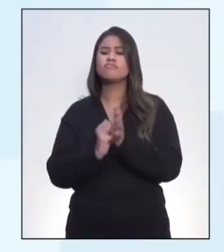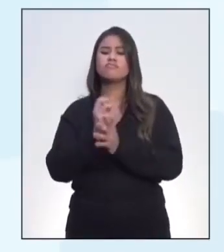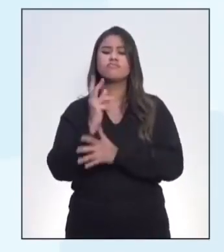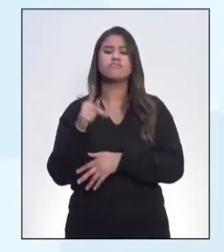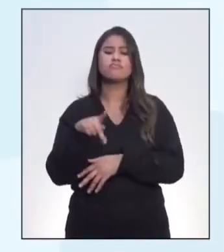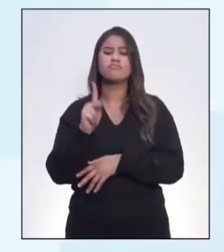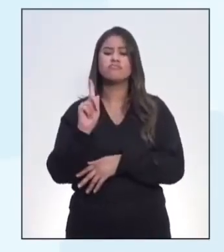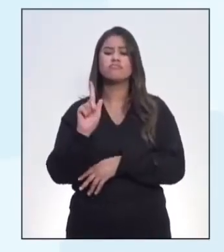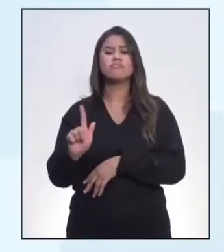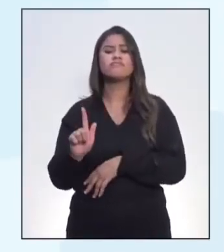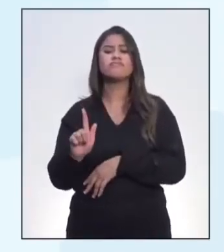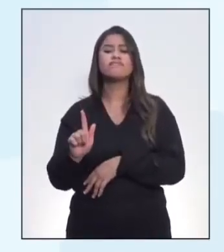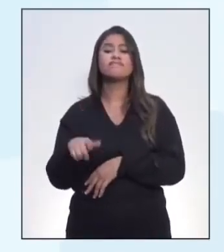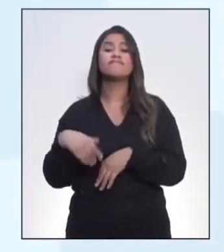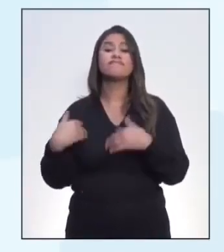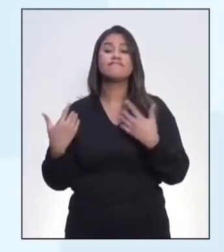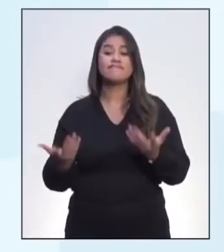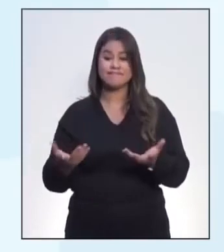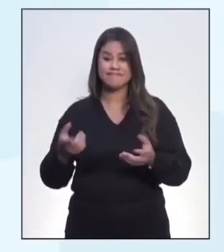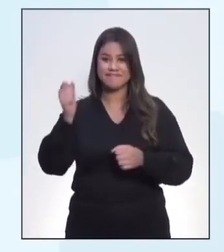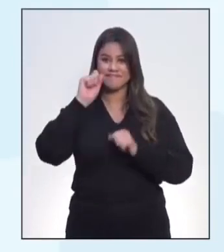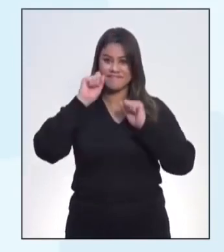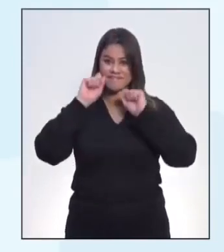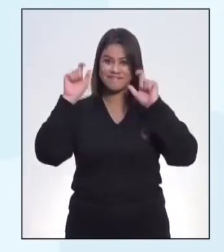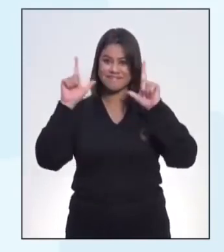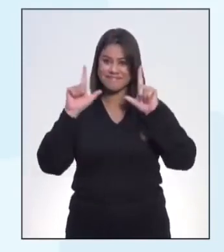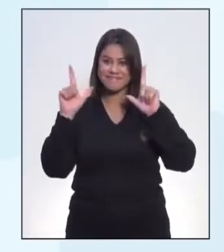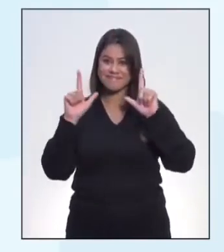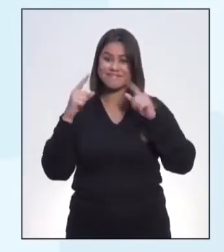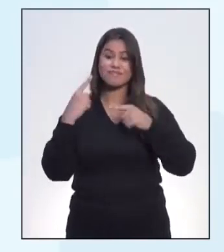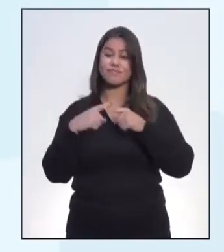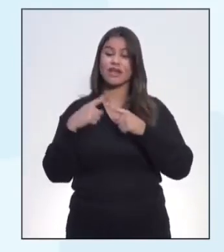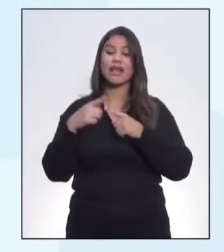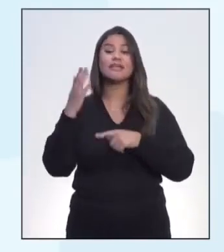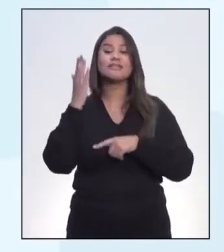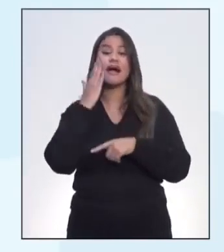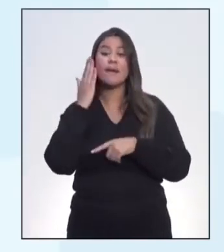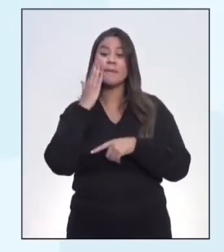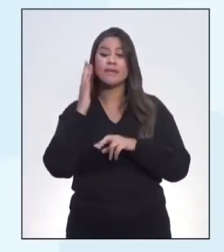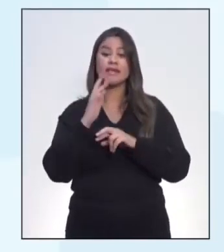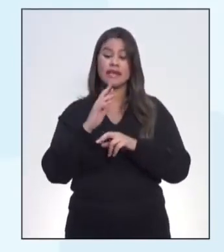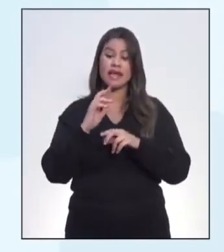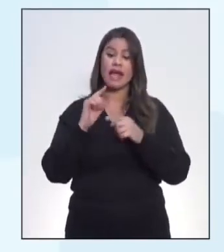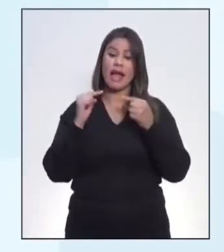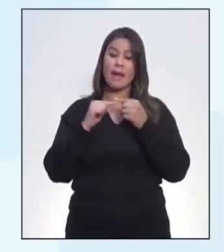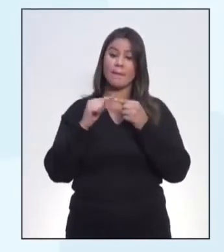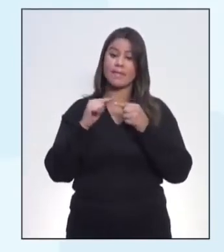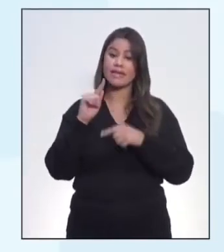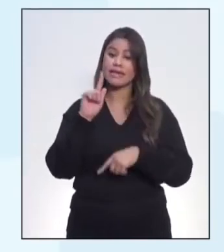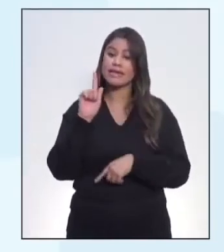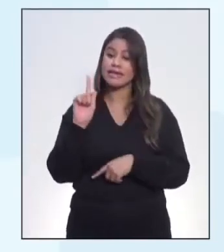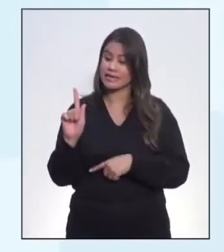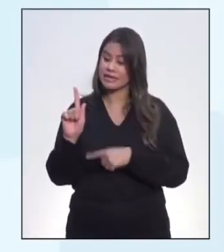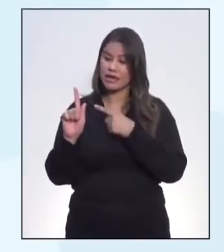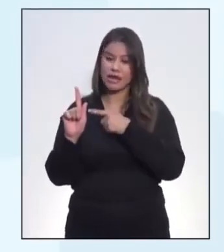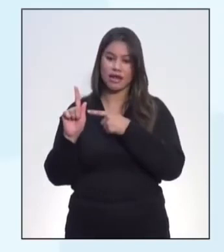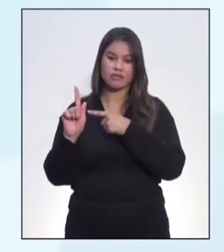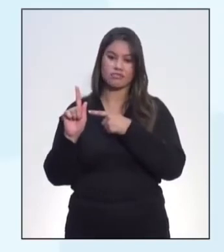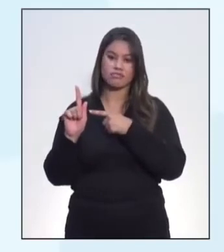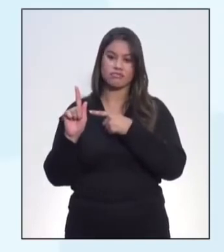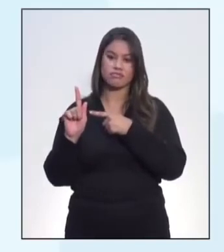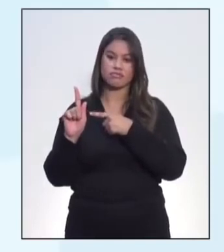gramas por pessoa? Fica esperto porque ele está querendo saber em gramas, não está querendo